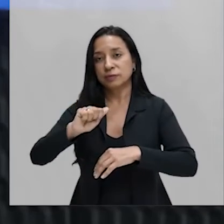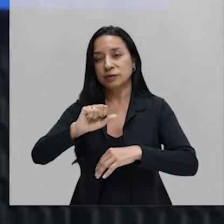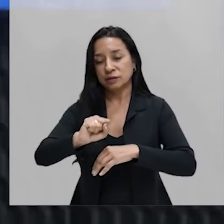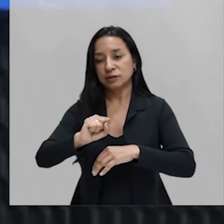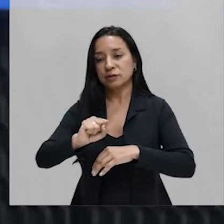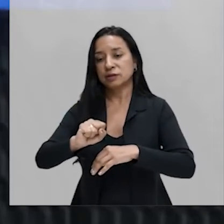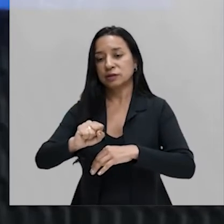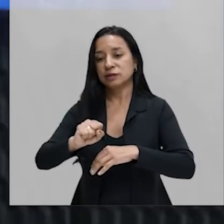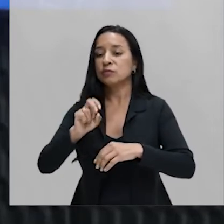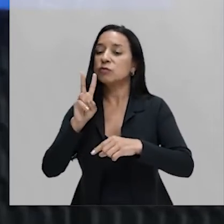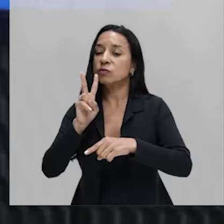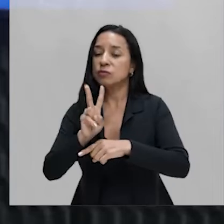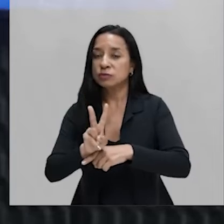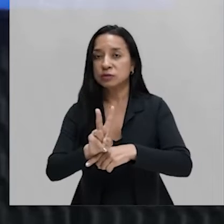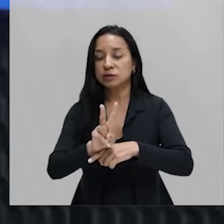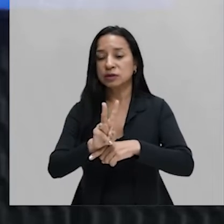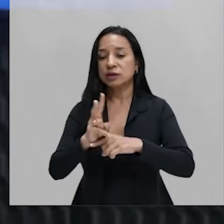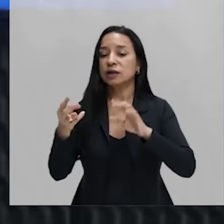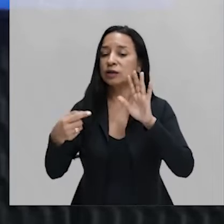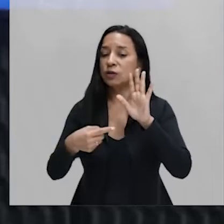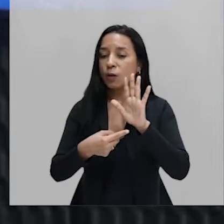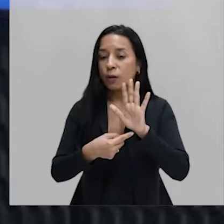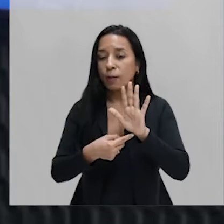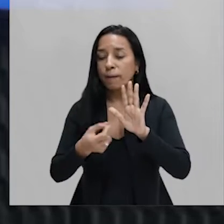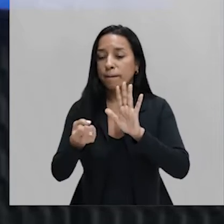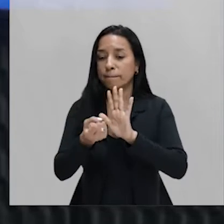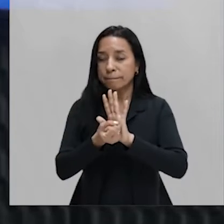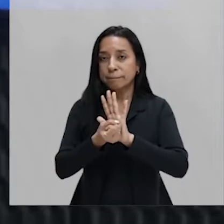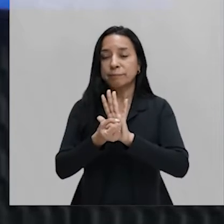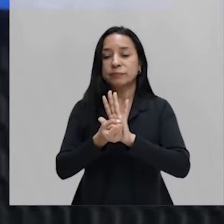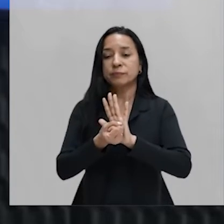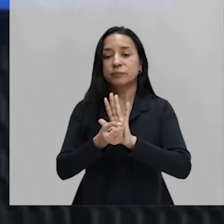patrimônio estadual, do Estado no caso, não é de Minas Gerais,